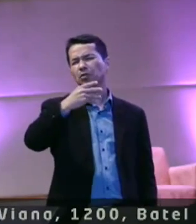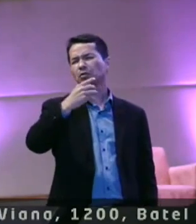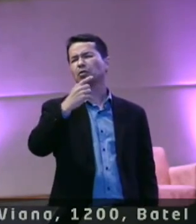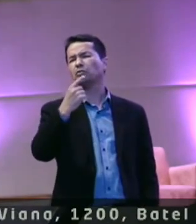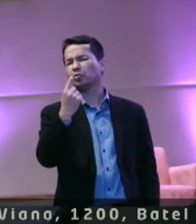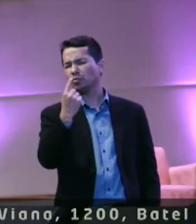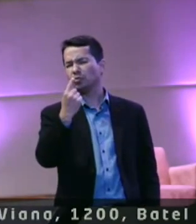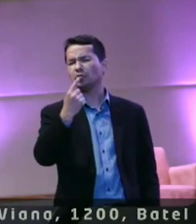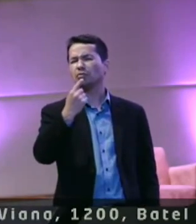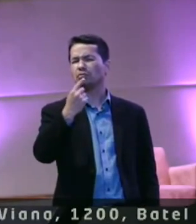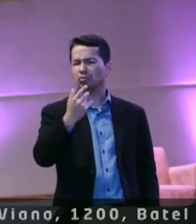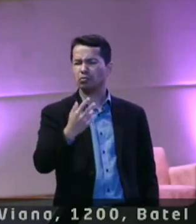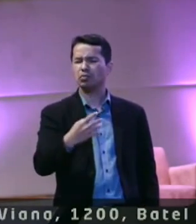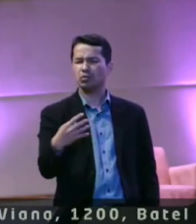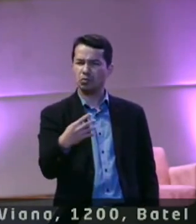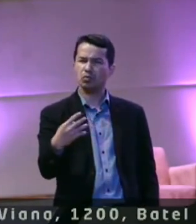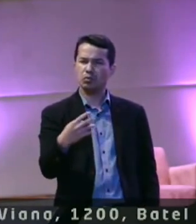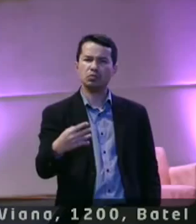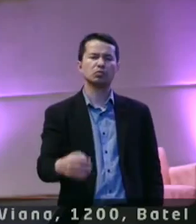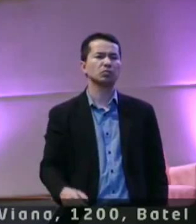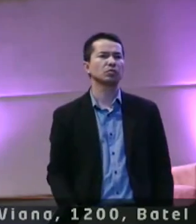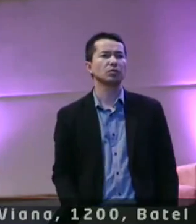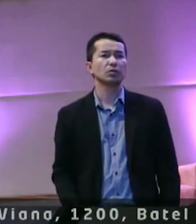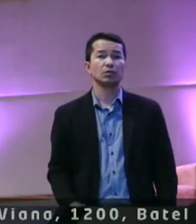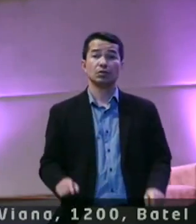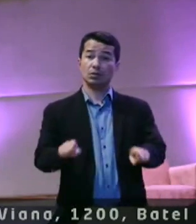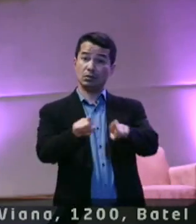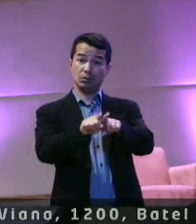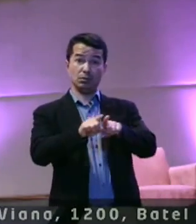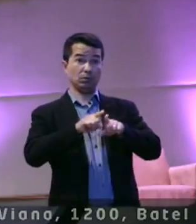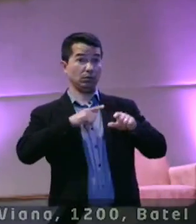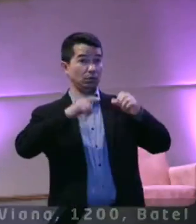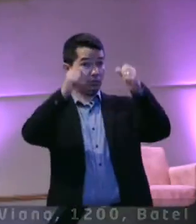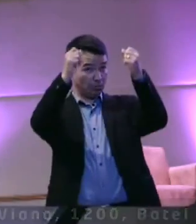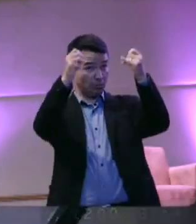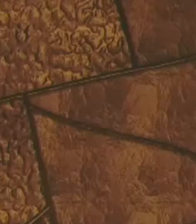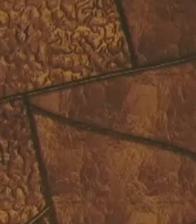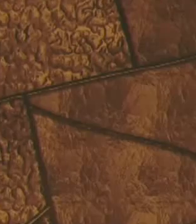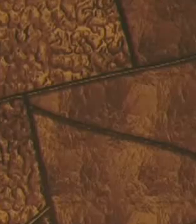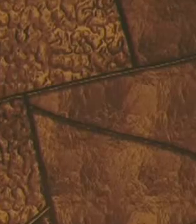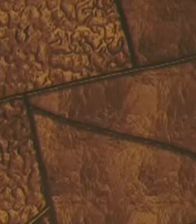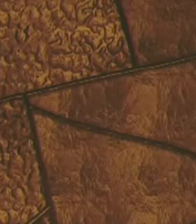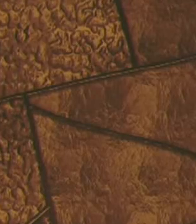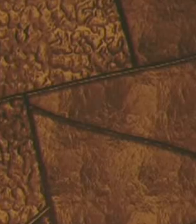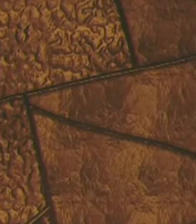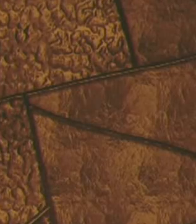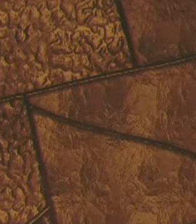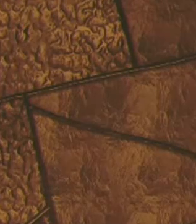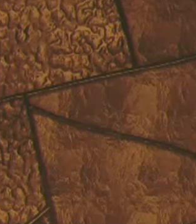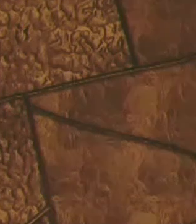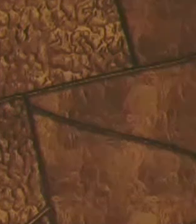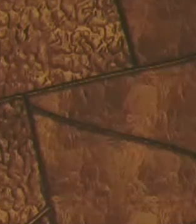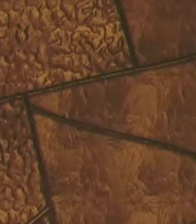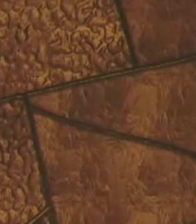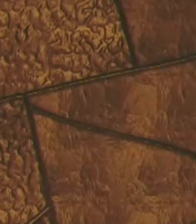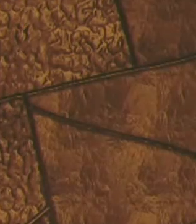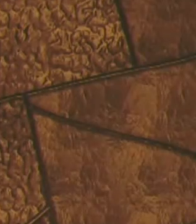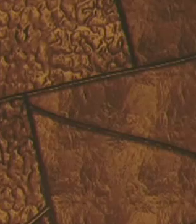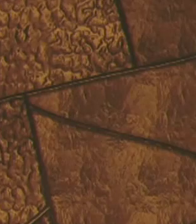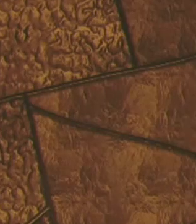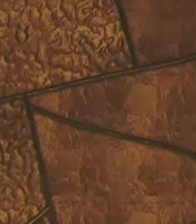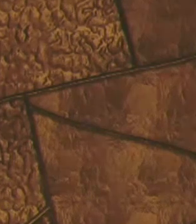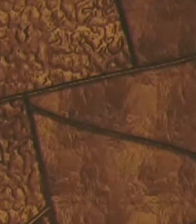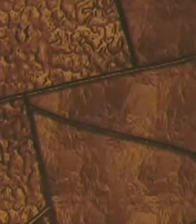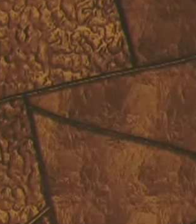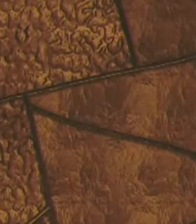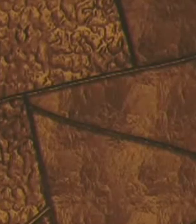um clamor. E ele diz assim: quando ia chegando, vendo a